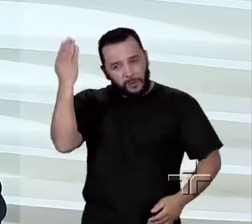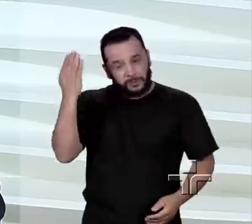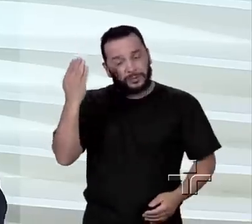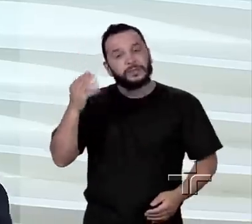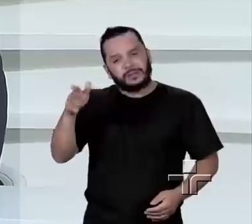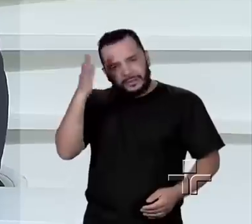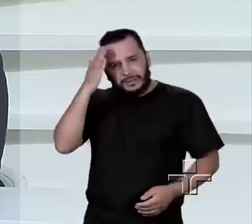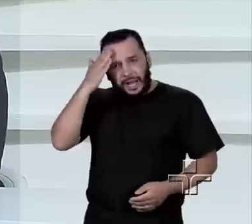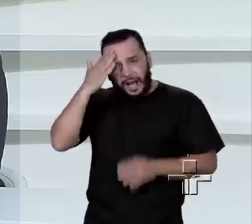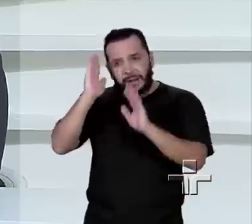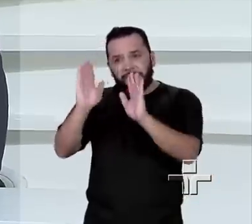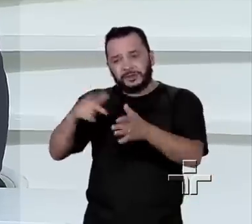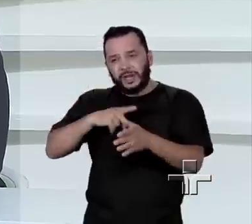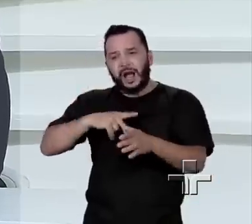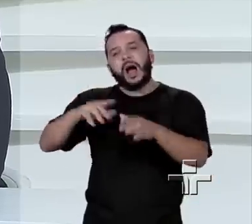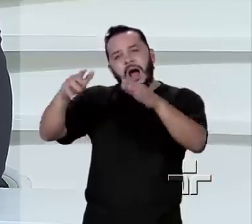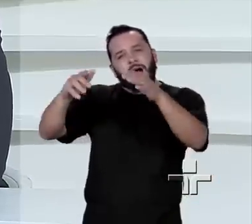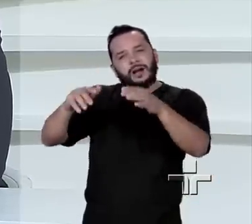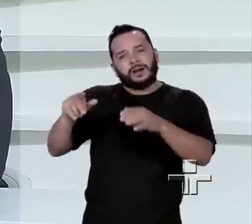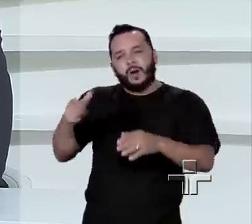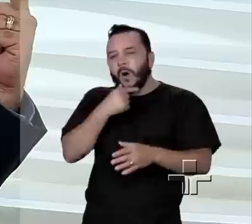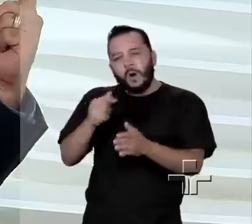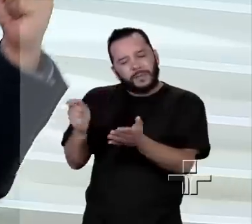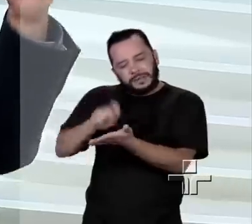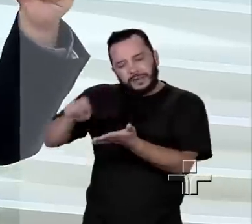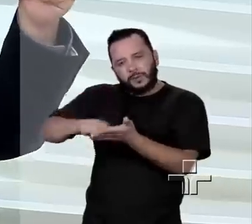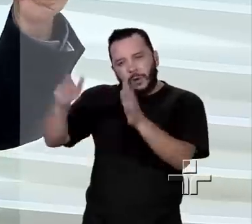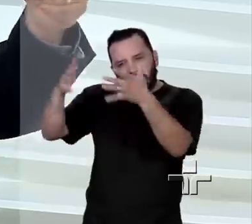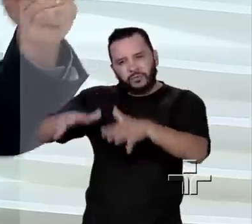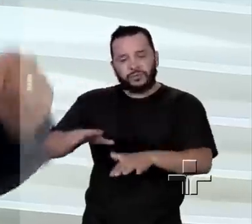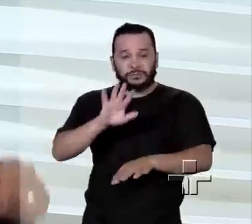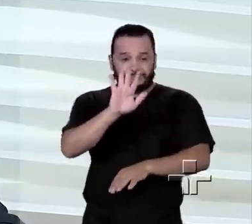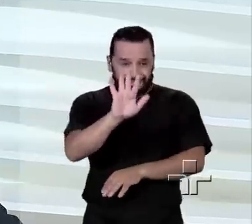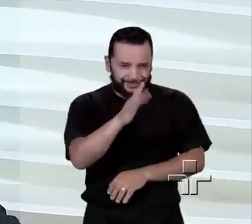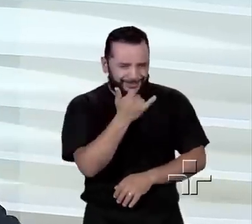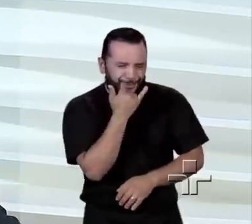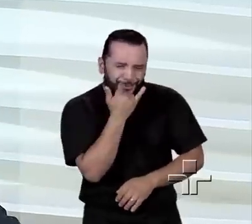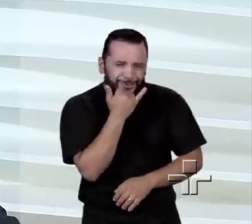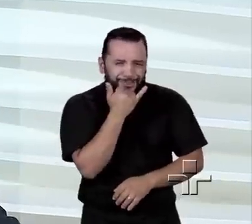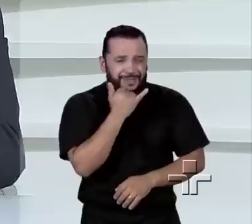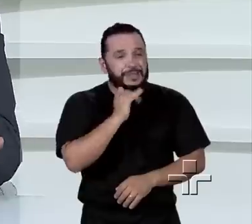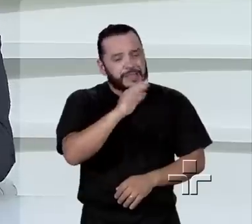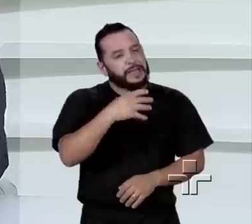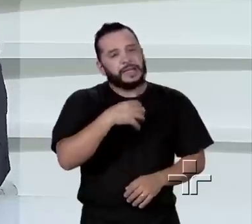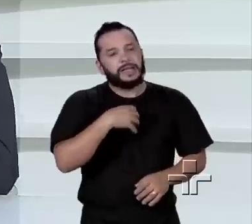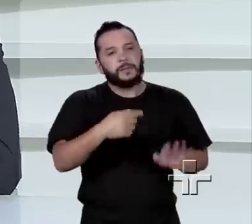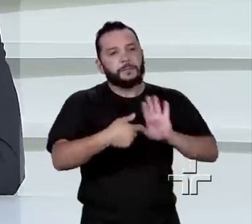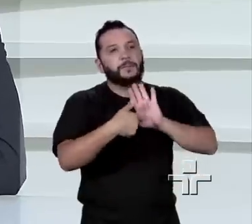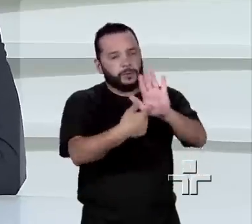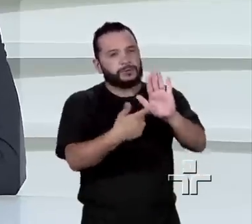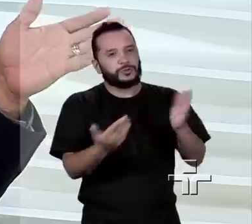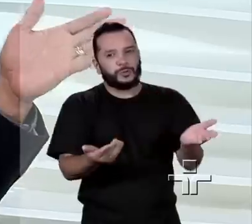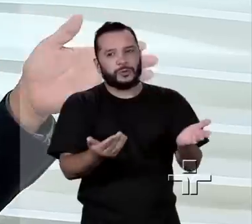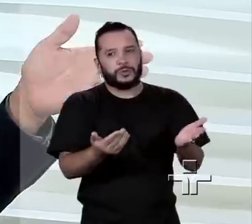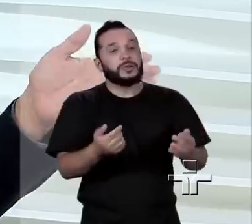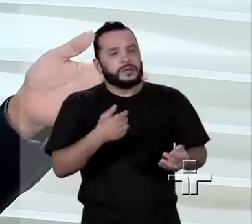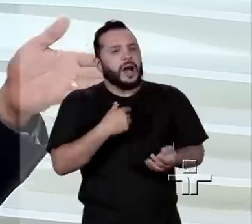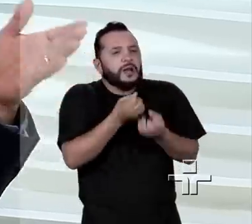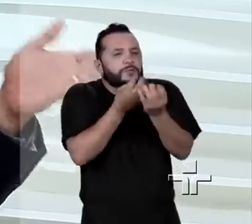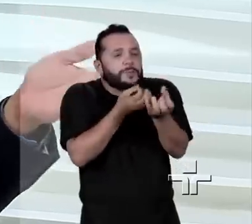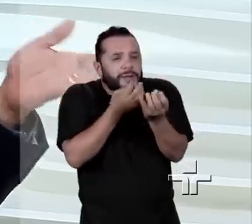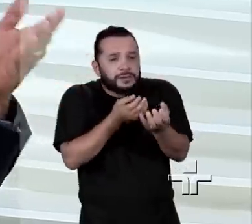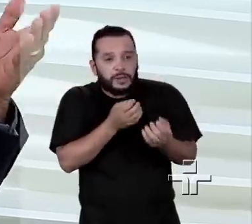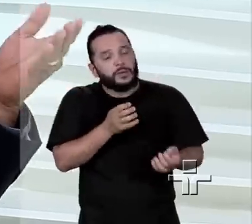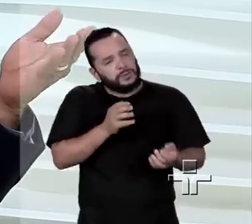dele depois foi sendo desmoralizada. Foi o primeiro sujeito que ele foi mostrar. Sim, mas isso... E os dados estão mostrando, você